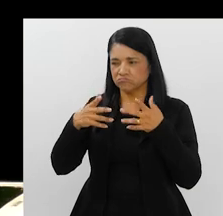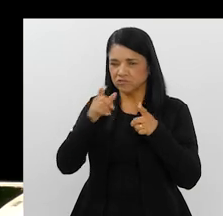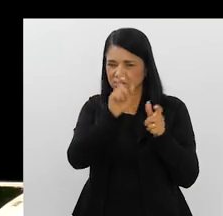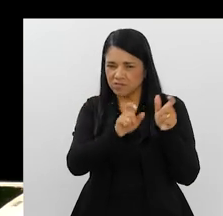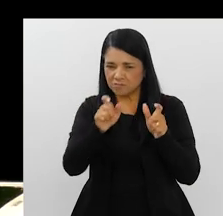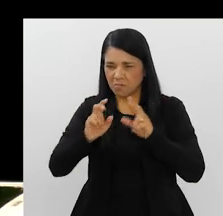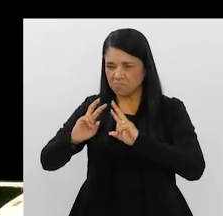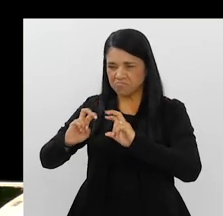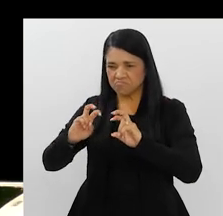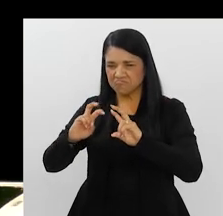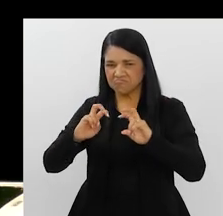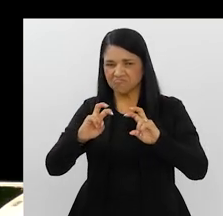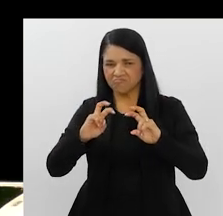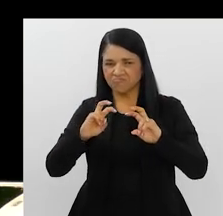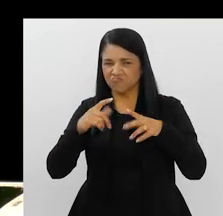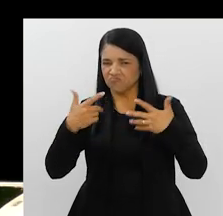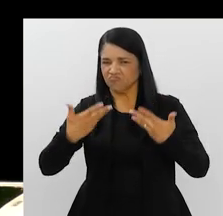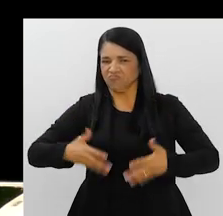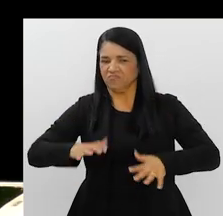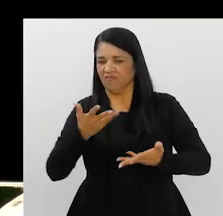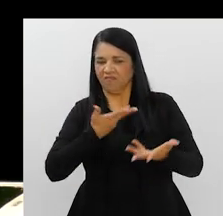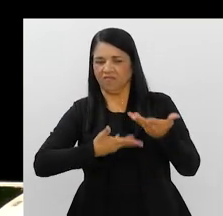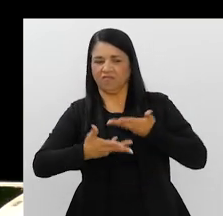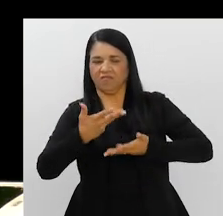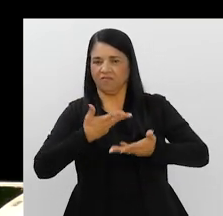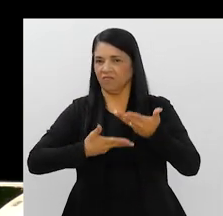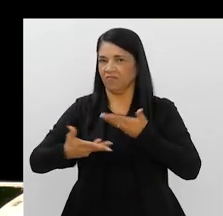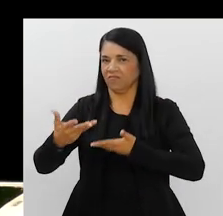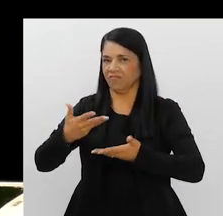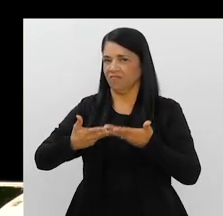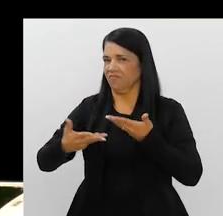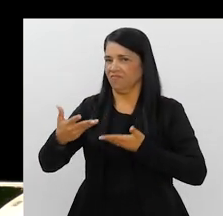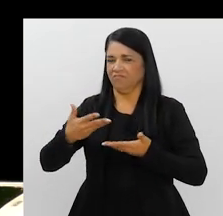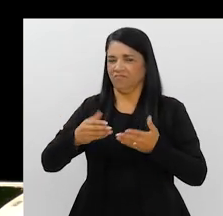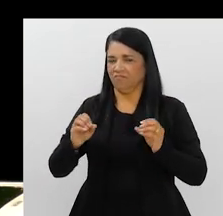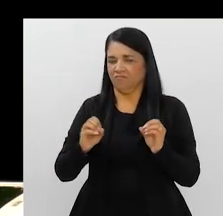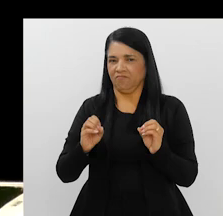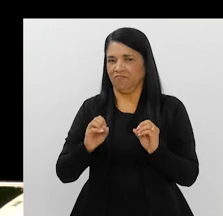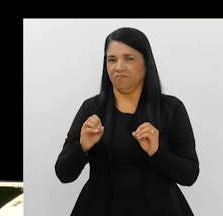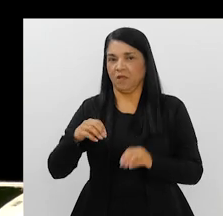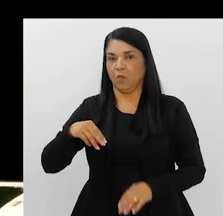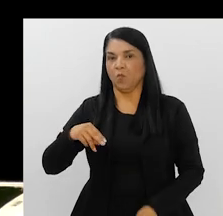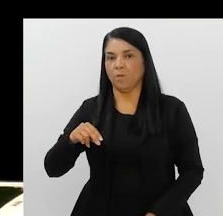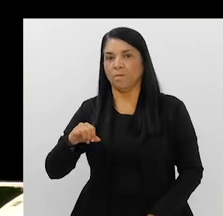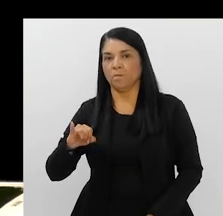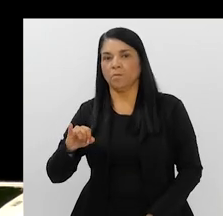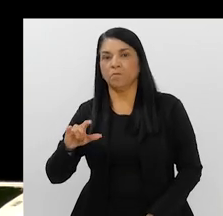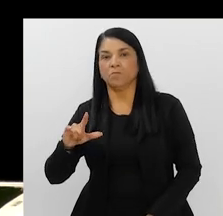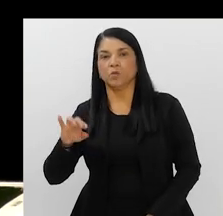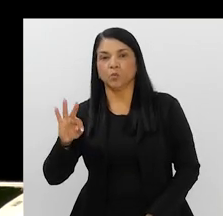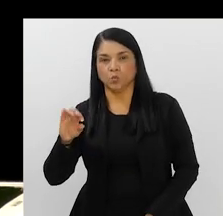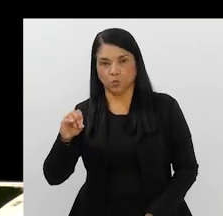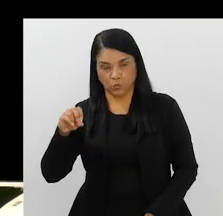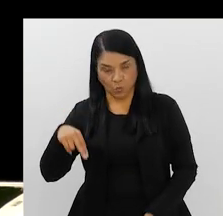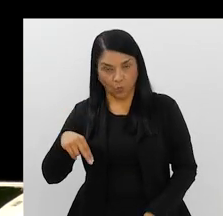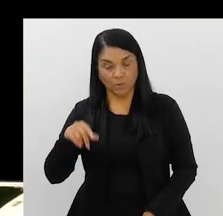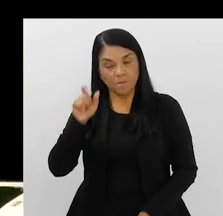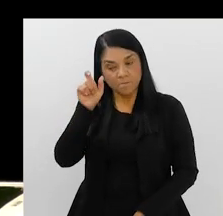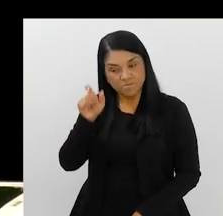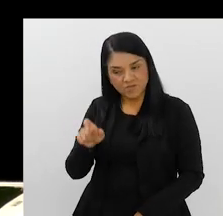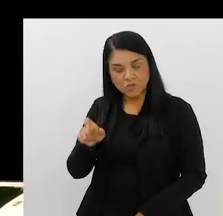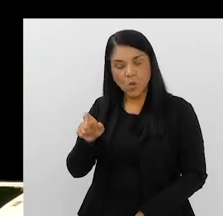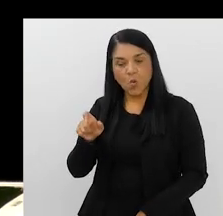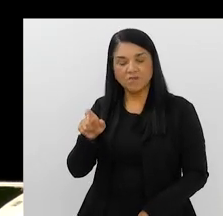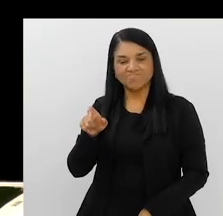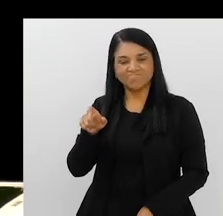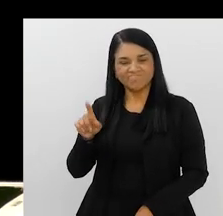ninguém interagia com o Milton. Yeah. Quase ninguém interagia com o Milton. O Milton era uma pessoa que ainda, repito,